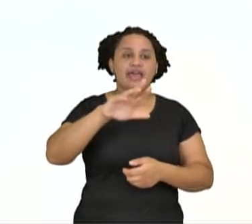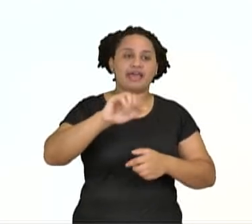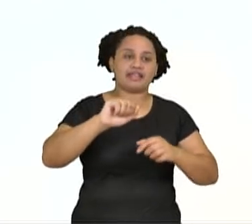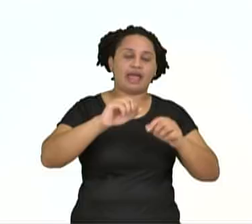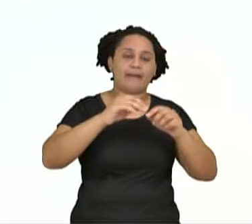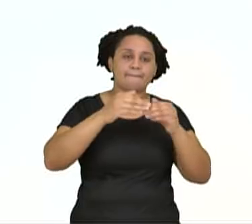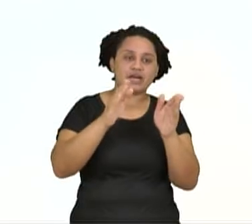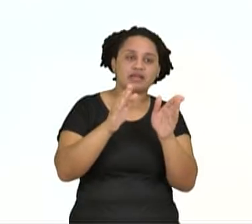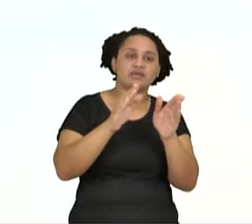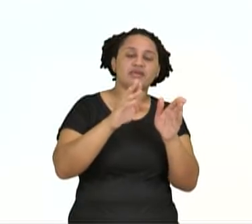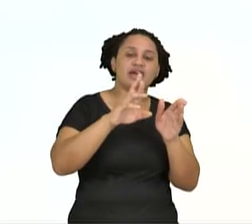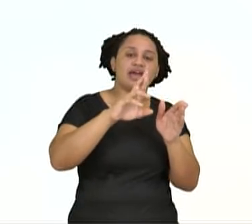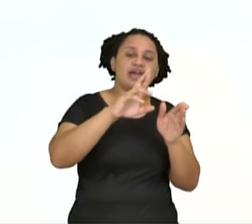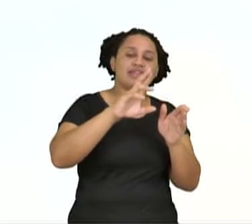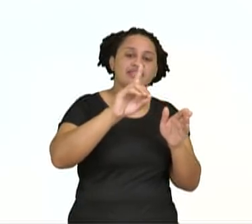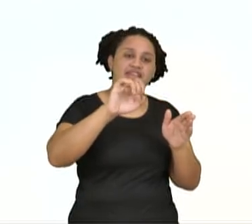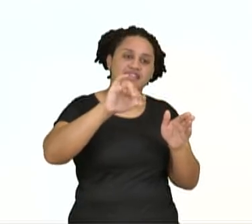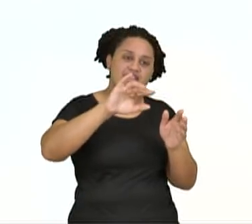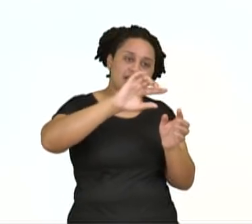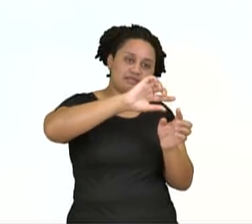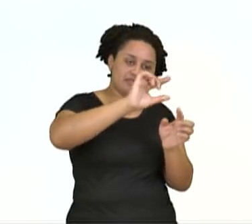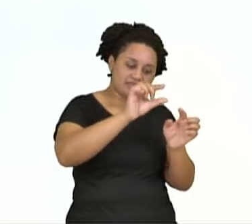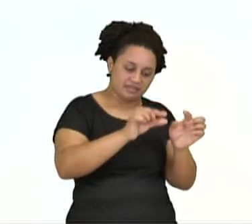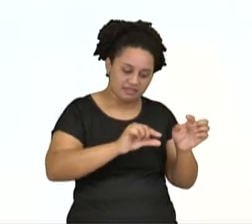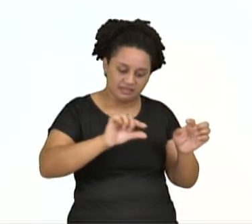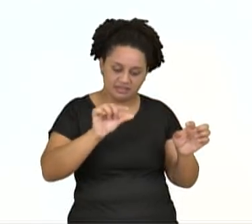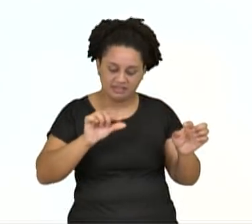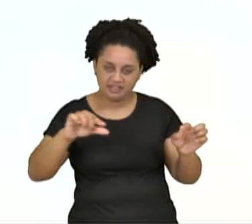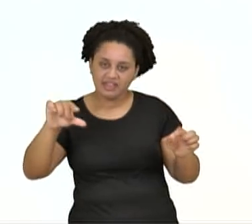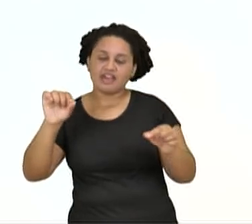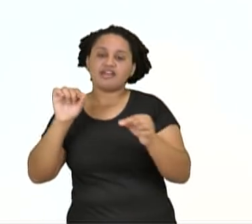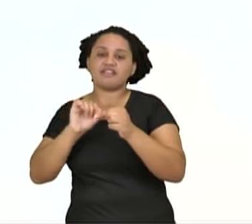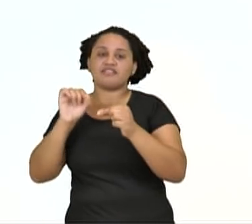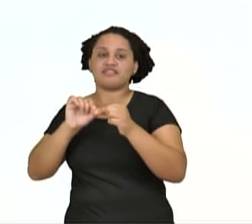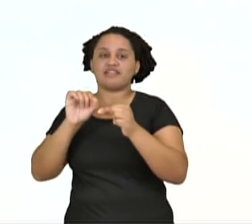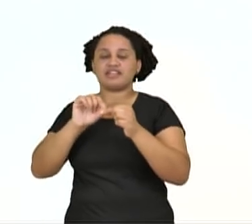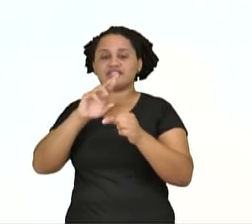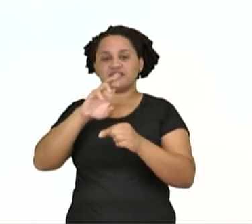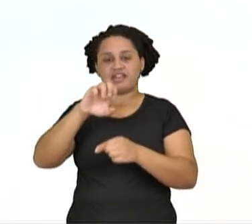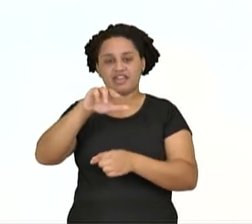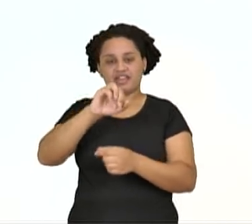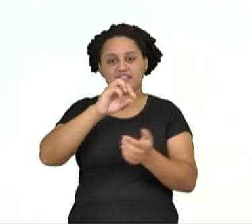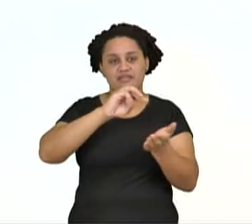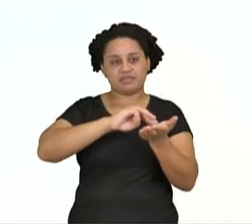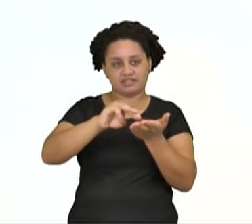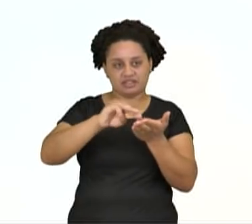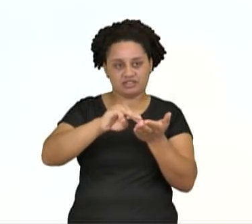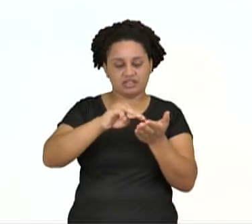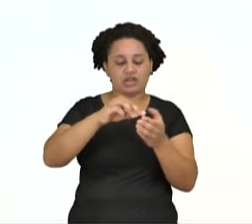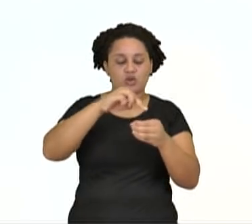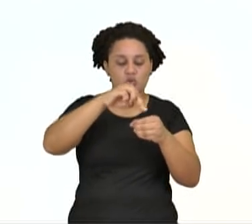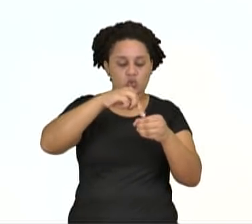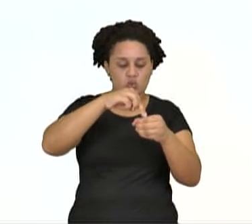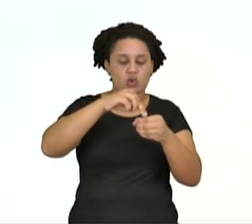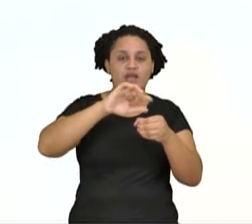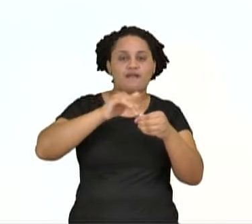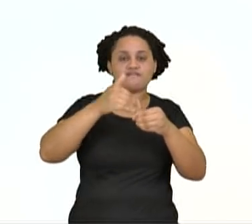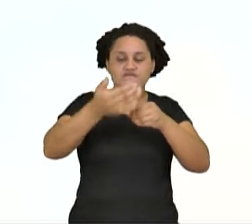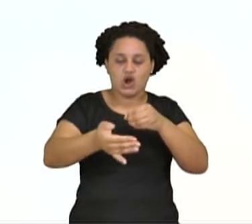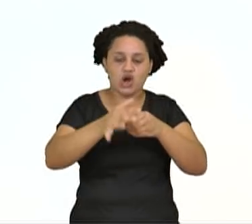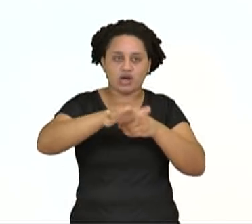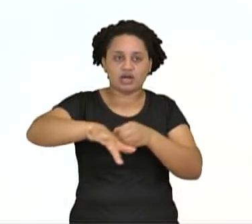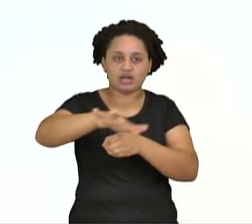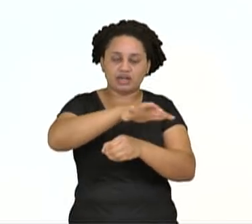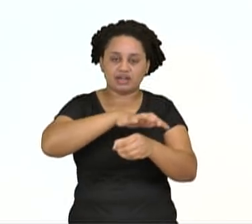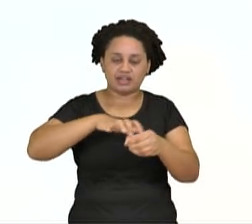molécula de DNA e, a partir disso, formou um RNA mensageiro. Esse RNA mensageiro sai do núcleo e vai para o citoplasma, e lá o